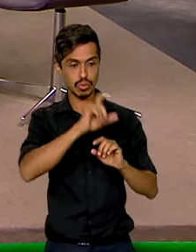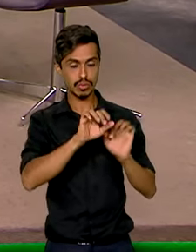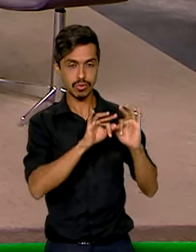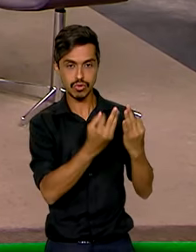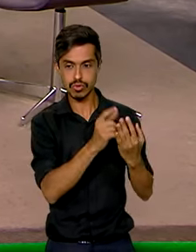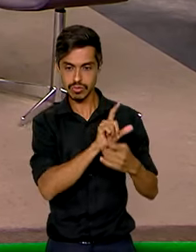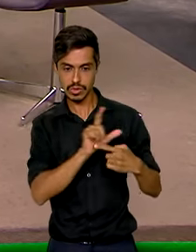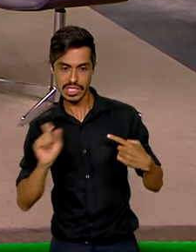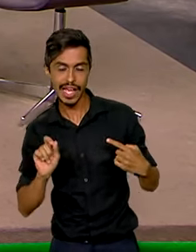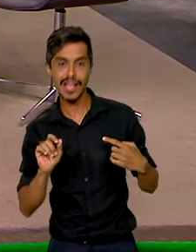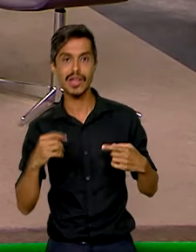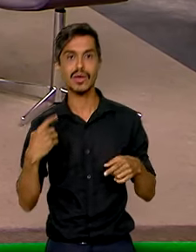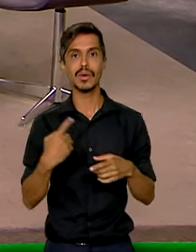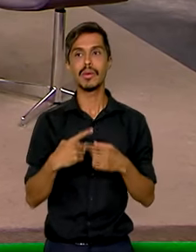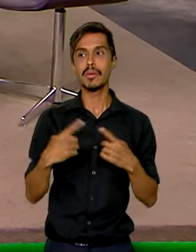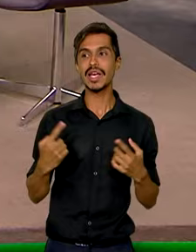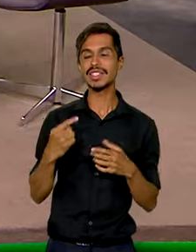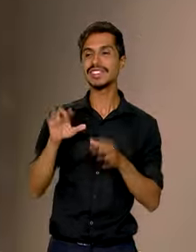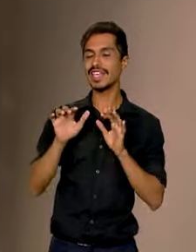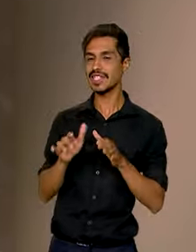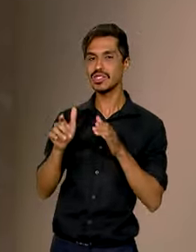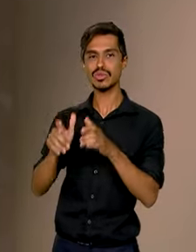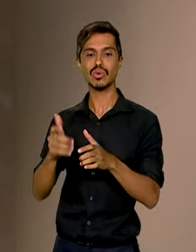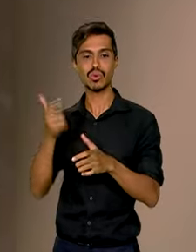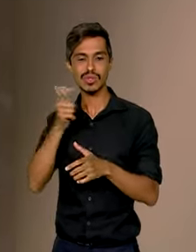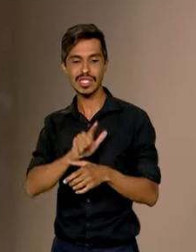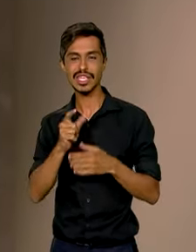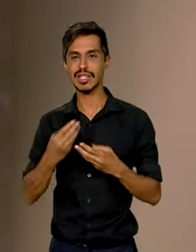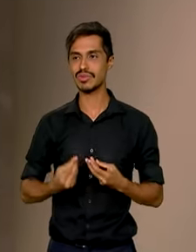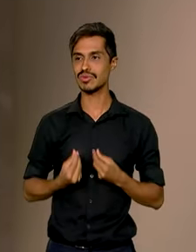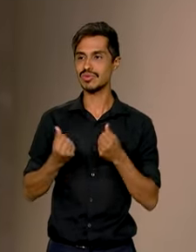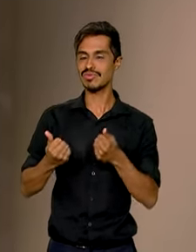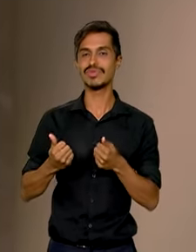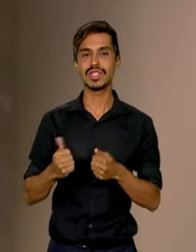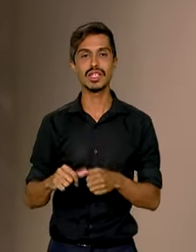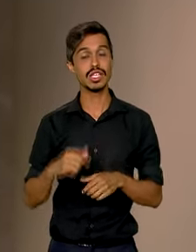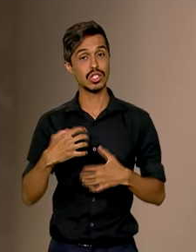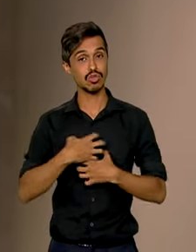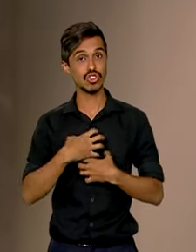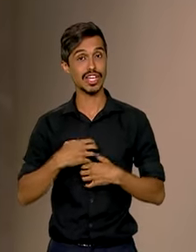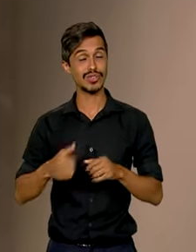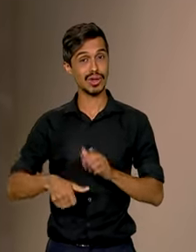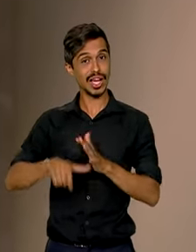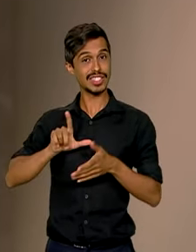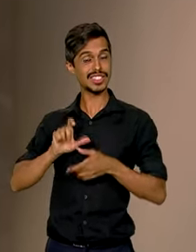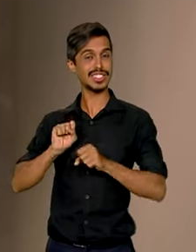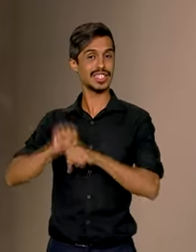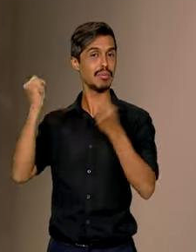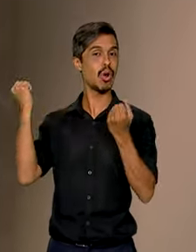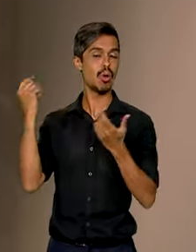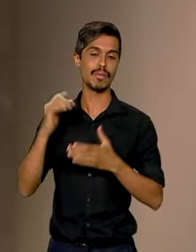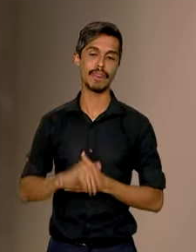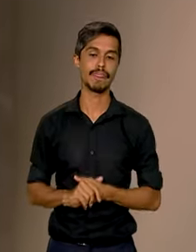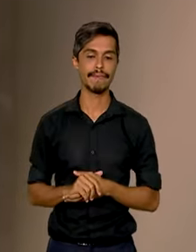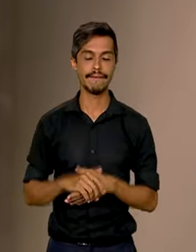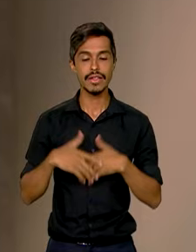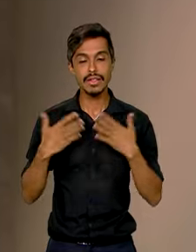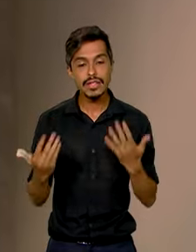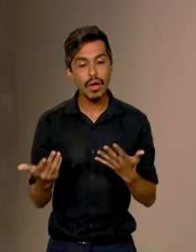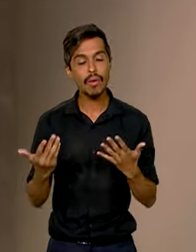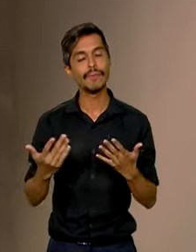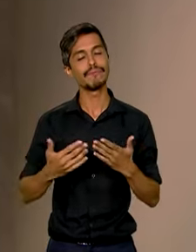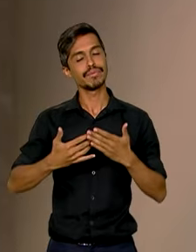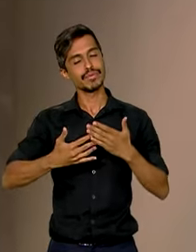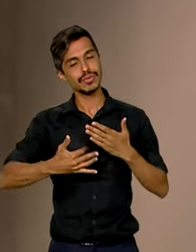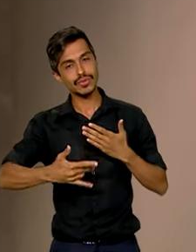deles, sabe, a exclusão daquela família foi modificada, foi quebrada. Então, Bolsa Família é um programa que cada vez mais a